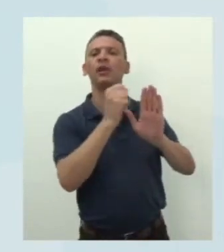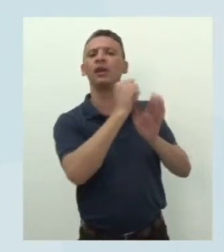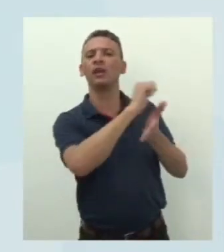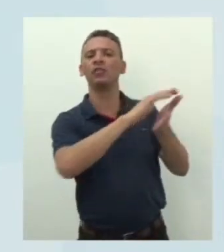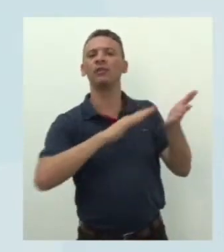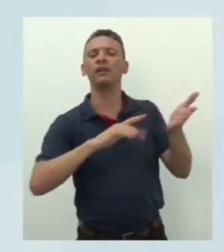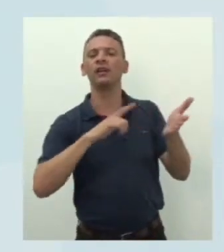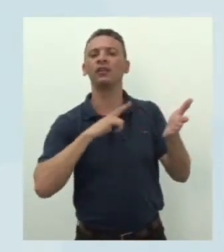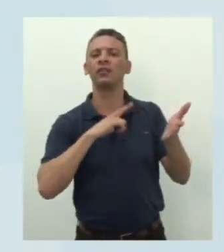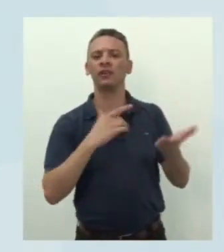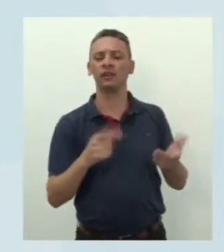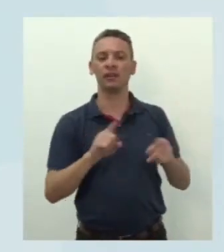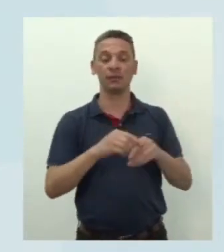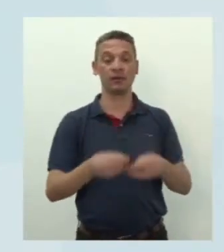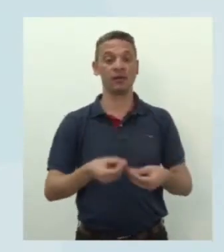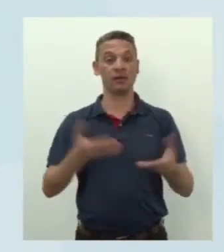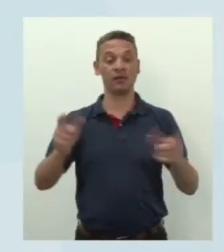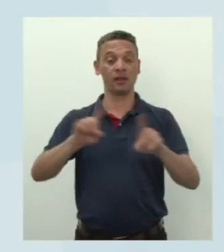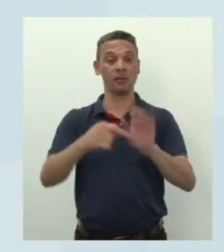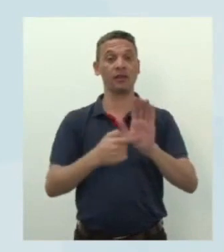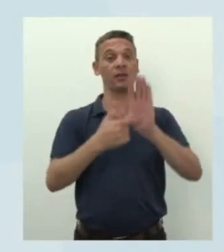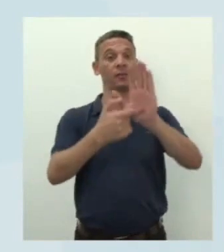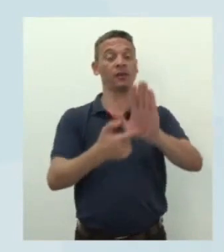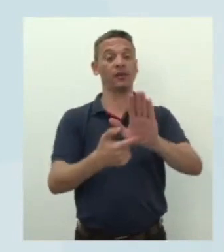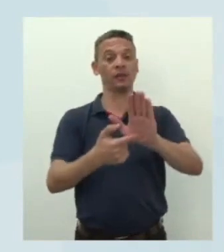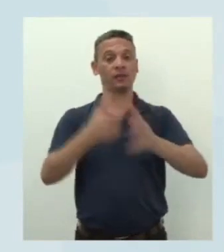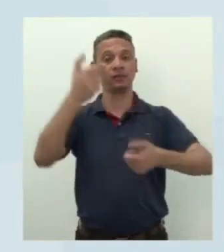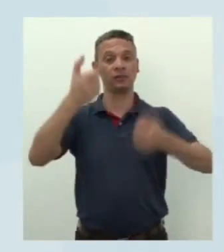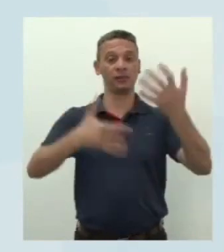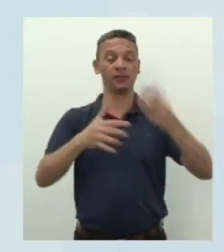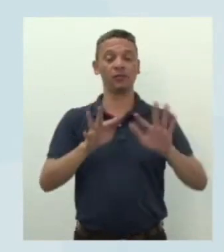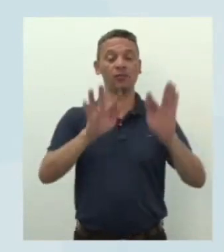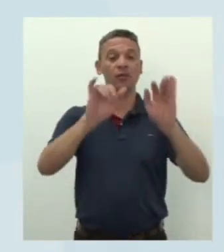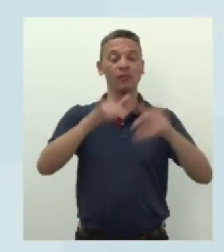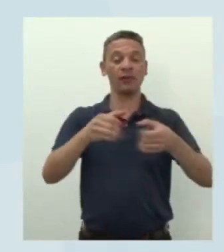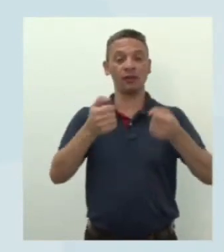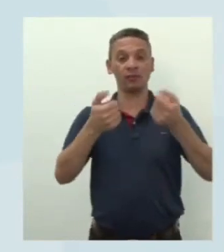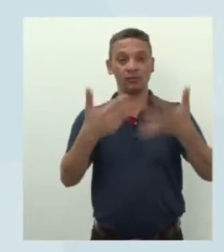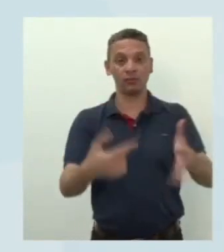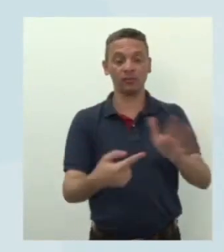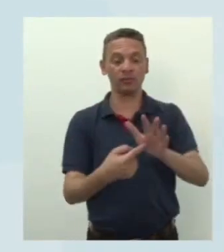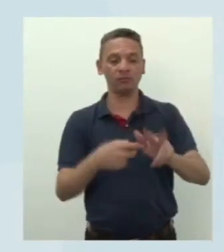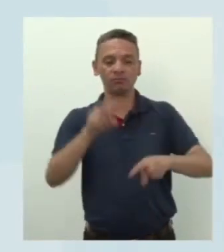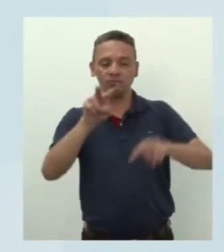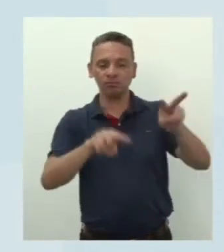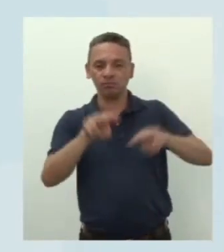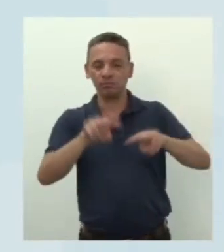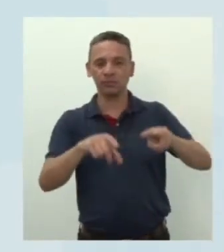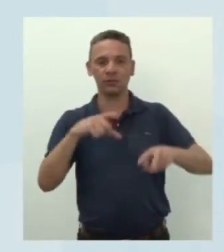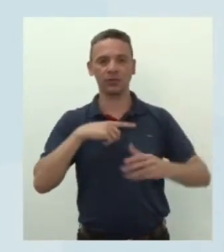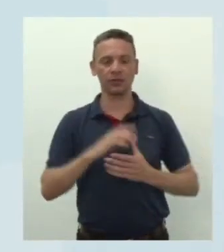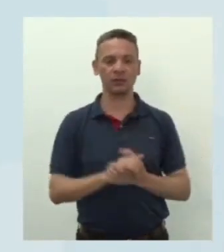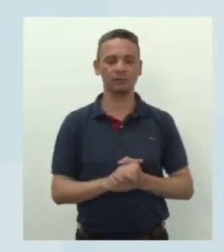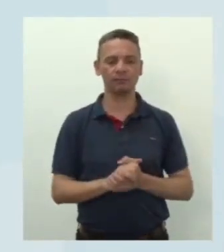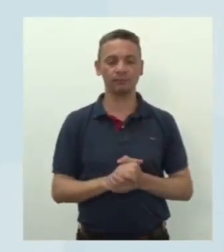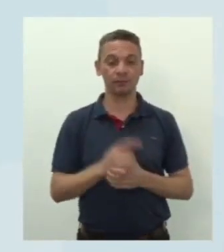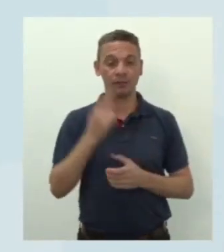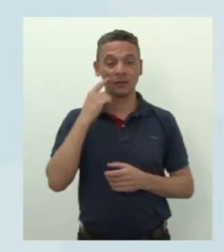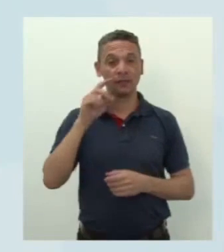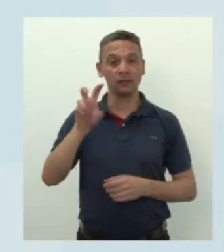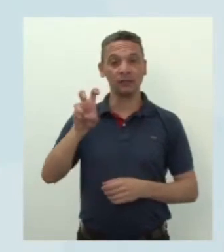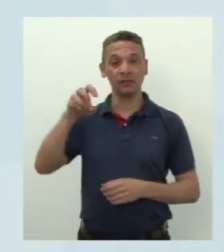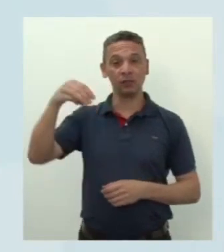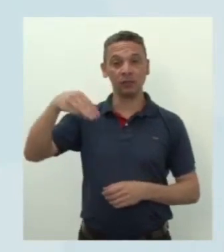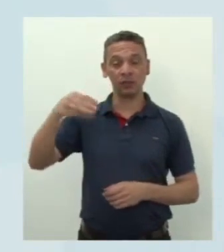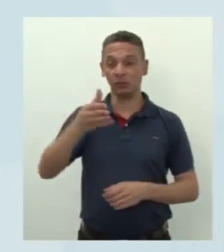atividade, entrega e apresentação, produto final e avaliação. Então, nós vamos dar aí 5 minutos para